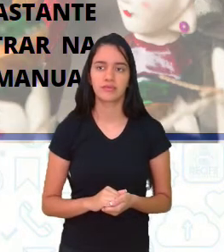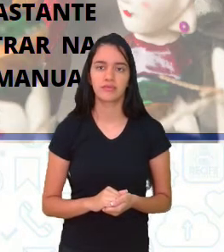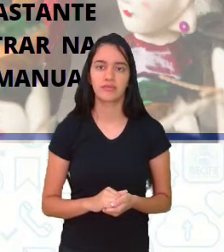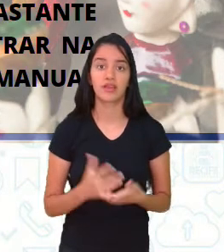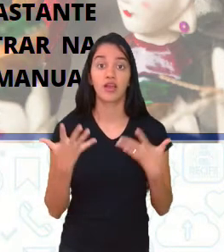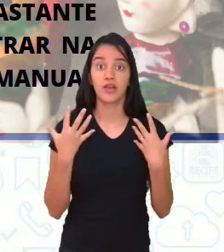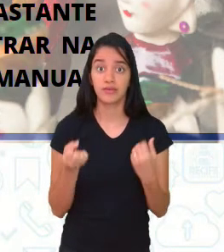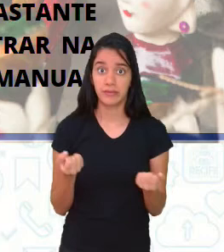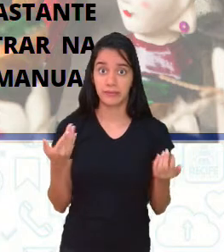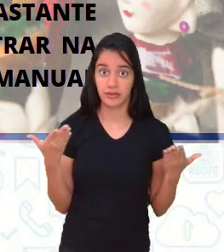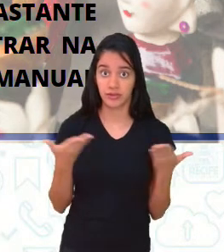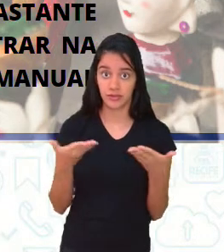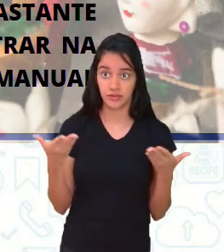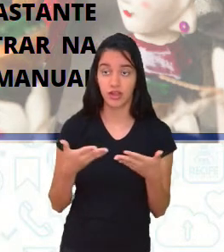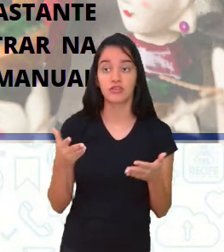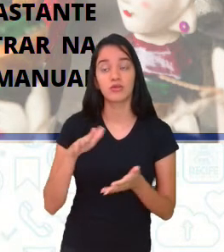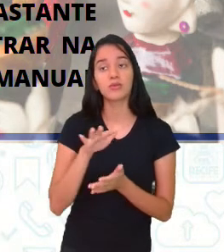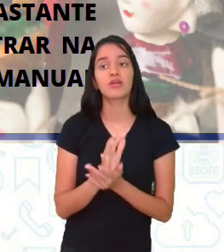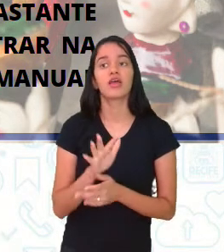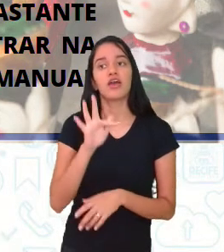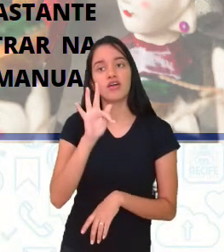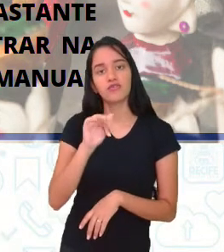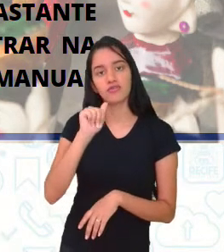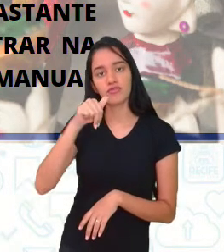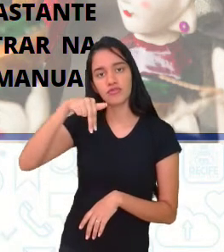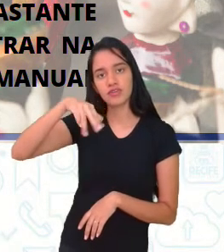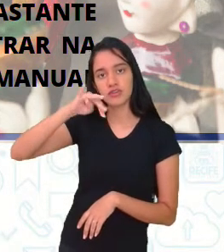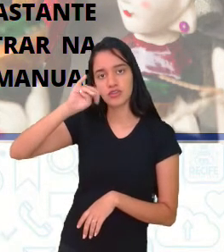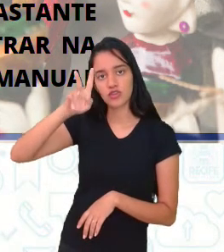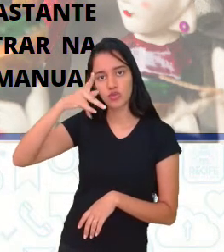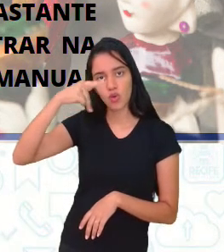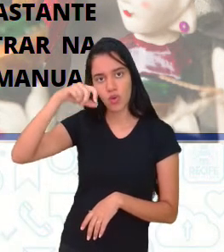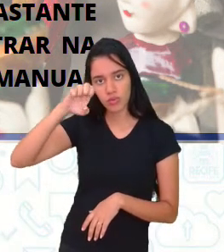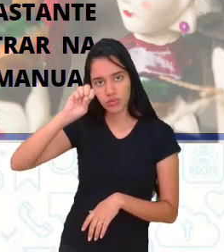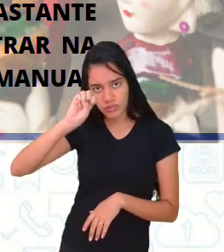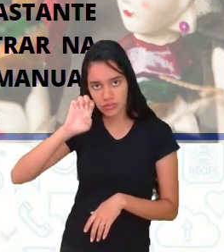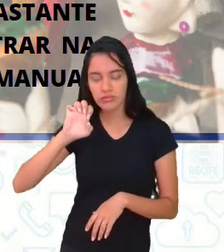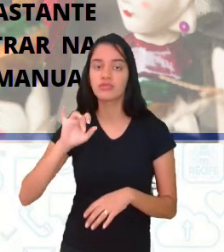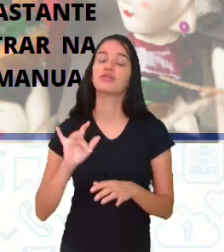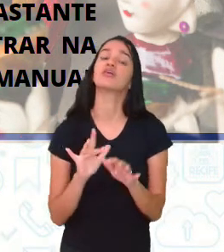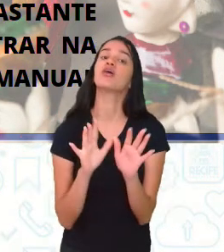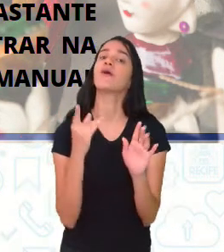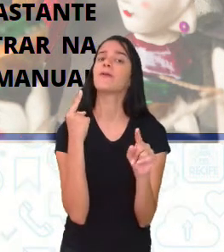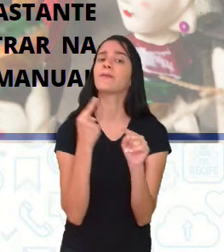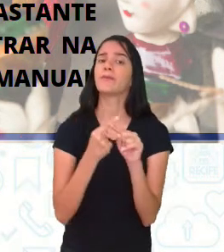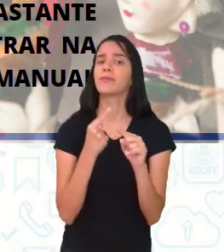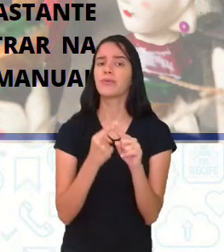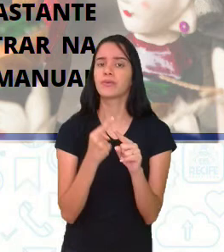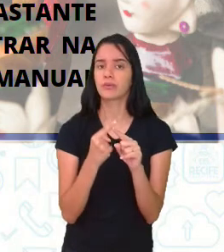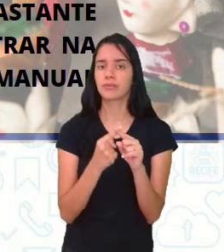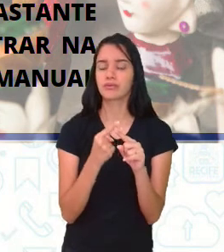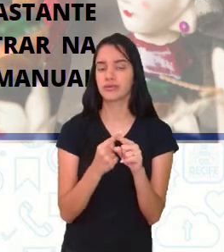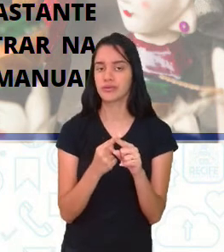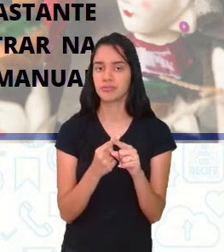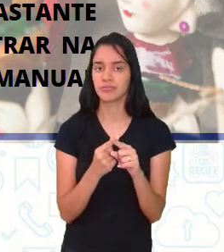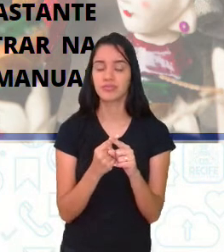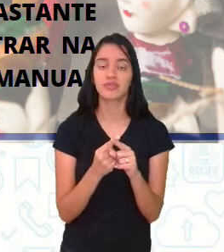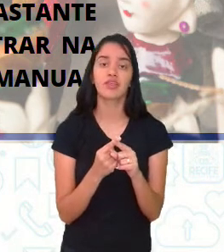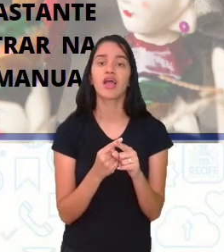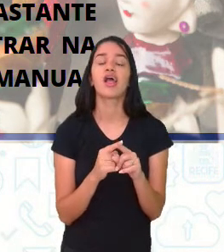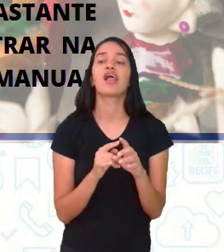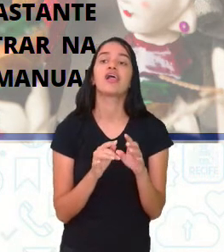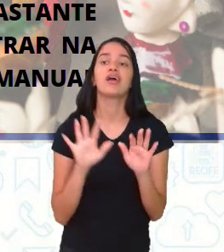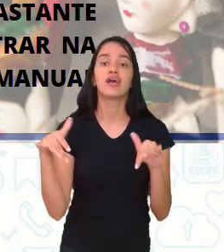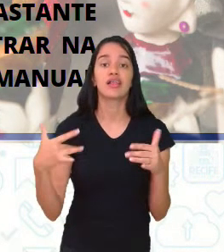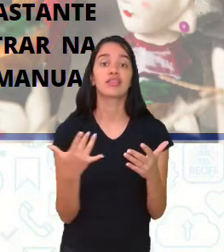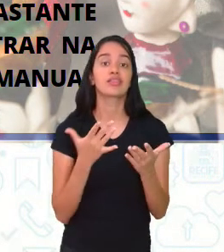Vamos falar um pouquinho de fantoche agora? Sim, vamos falar um pouquinho de fantoche. Por quê? Porque dentro das